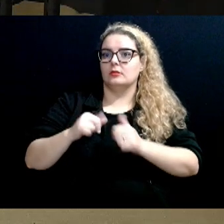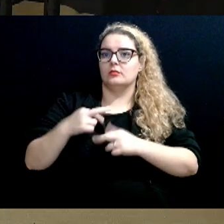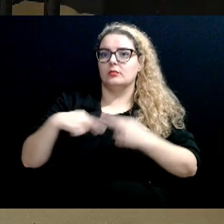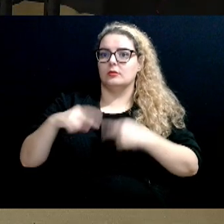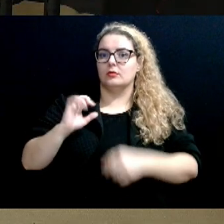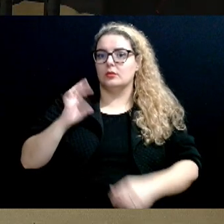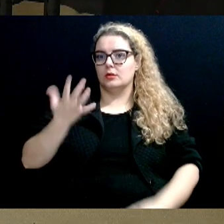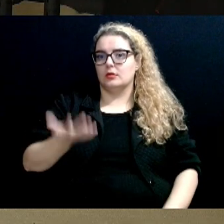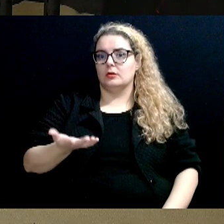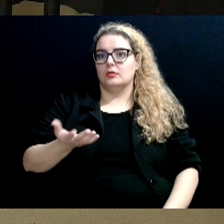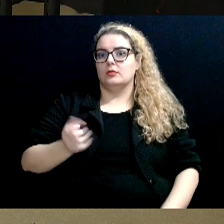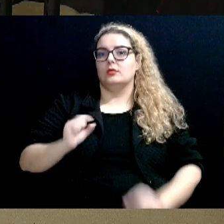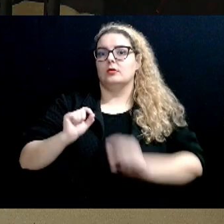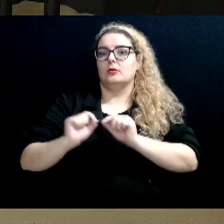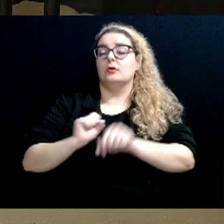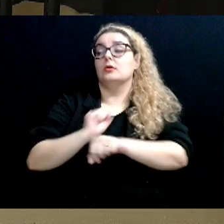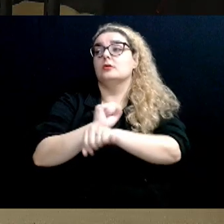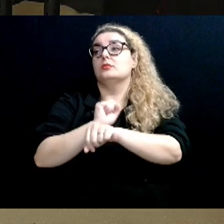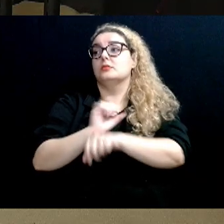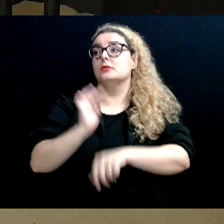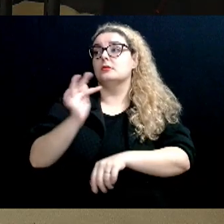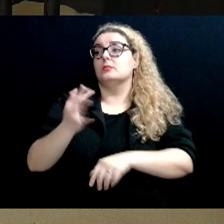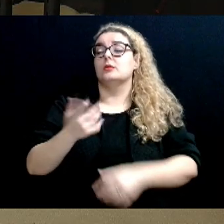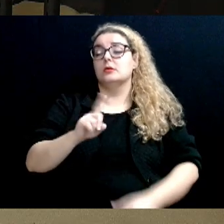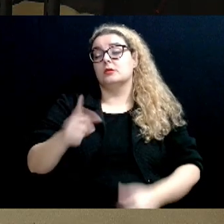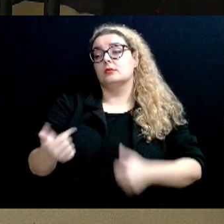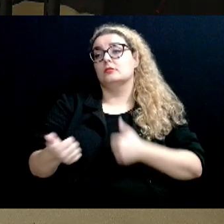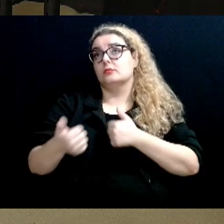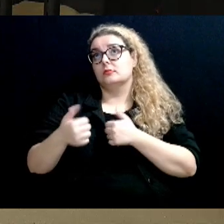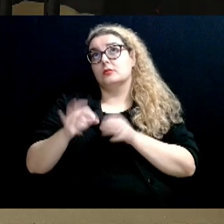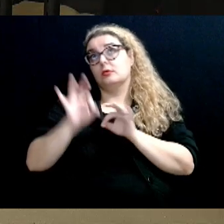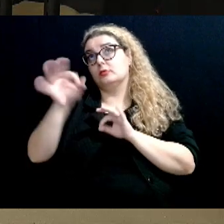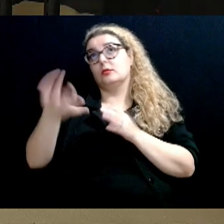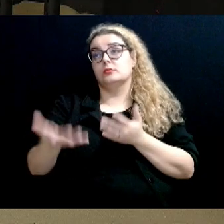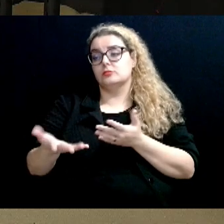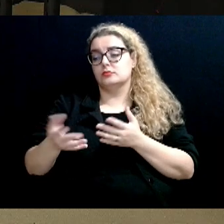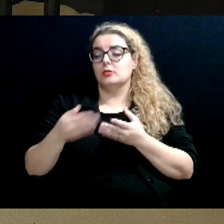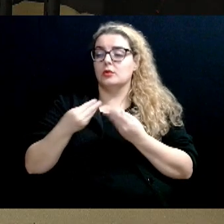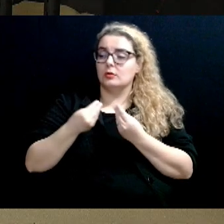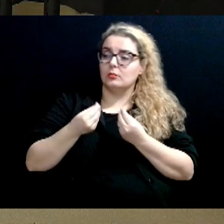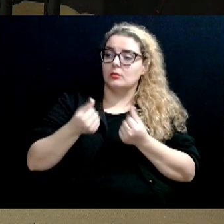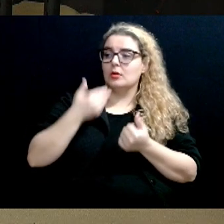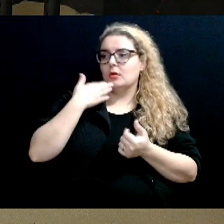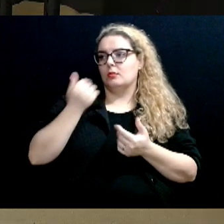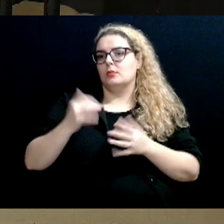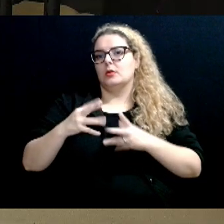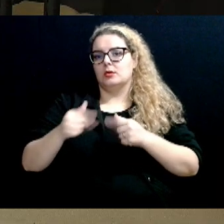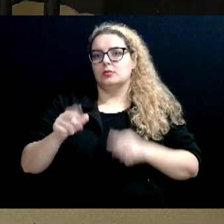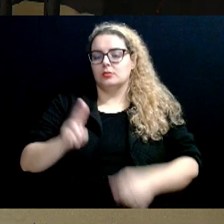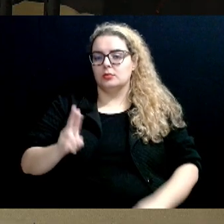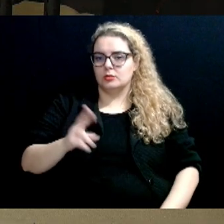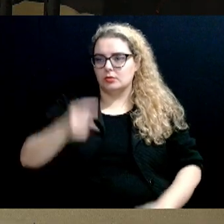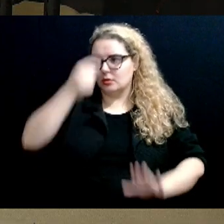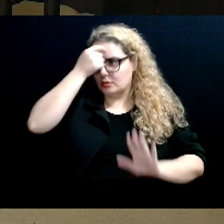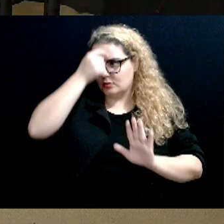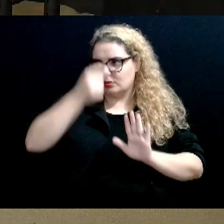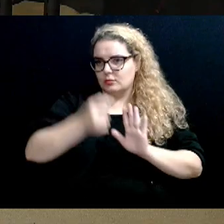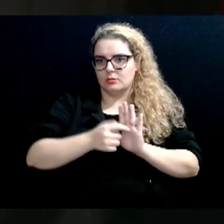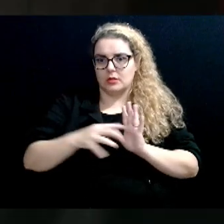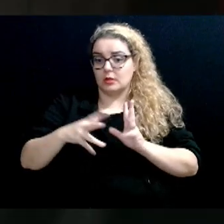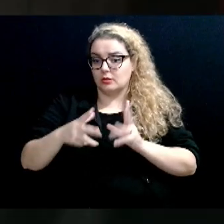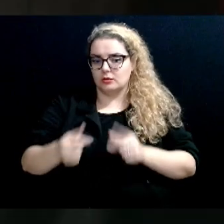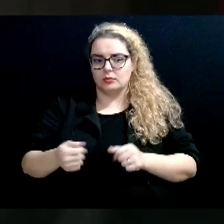espera aí de um futuro não tão distante com esse aperfeiçoamento e todo mundo utilizando inteligência artificial, tudo chega